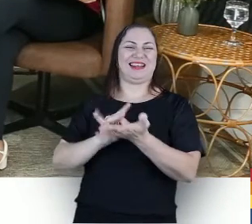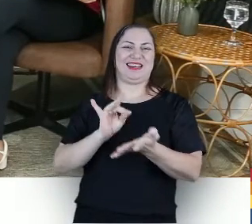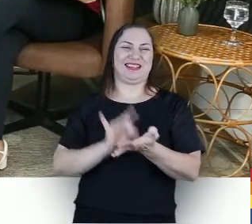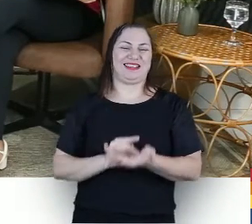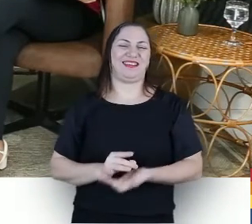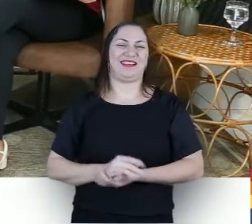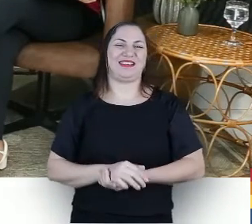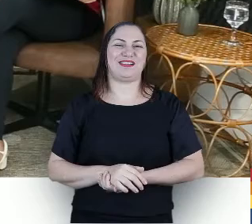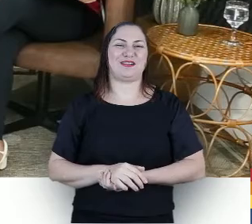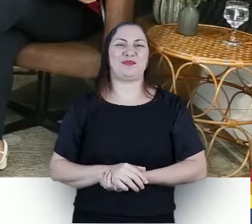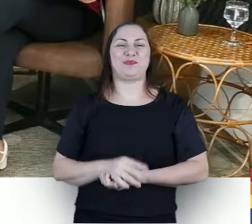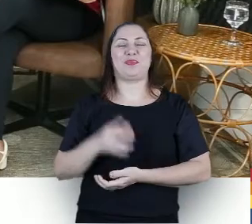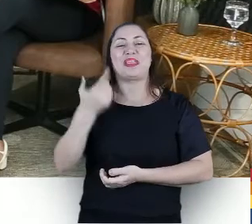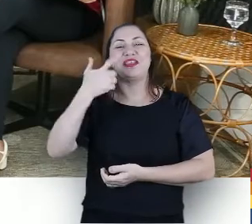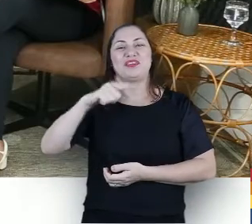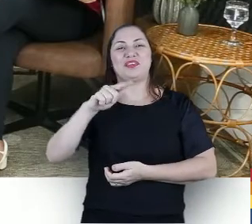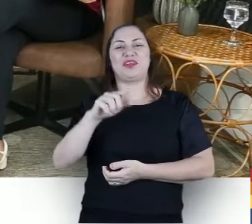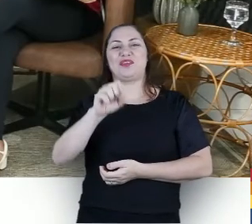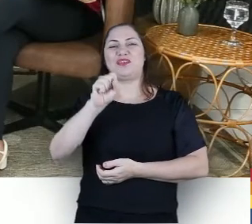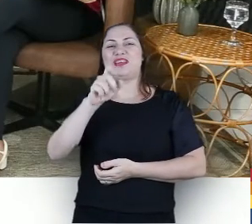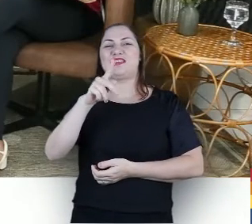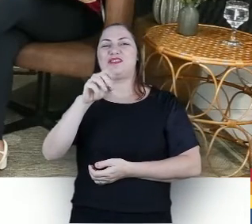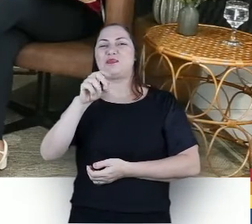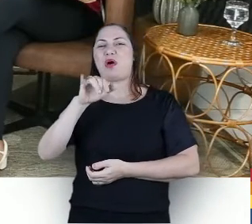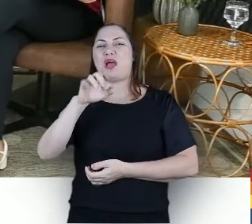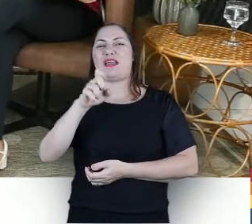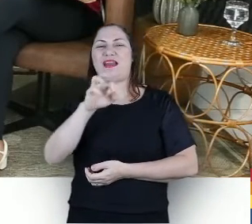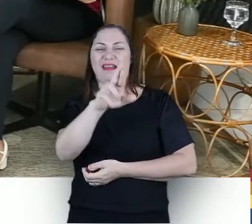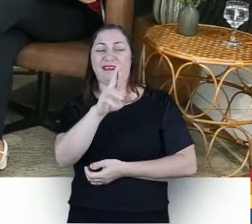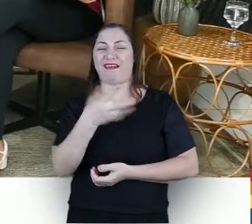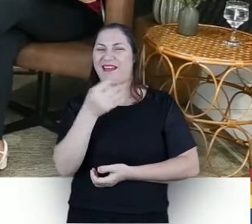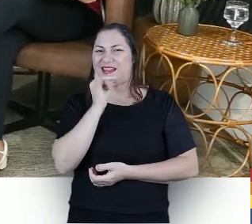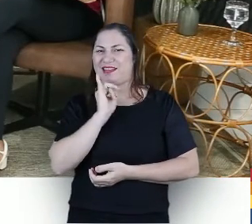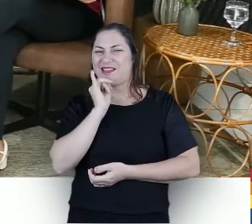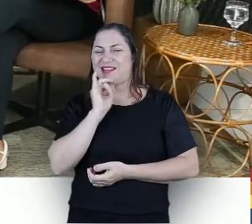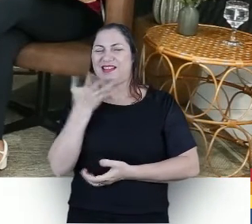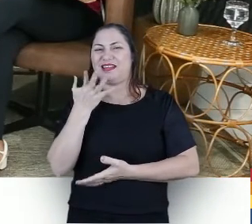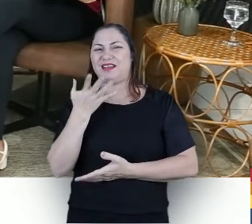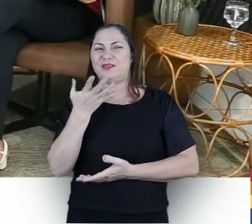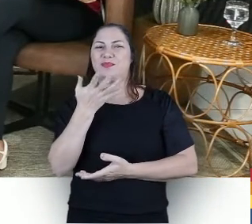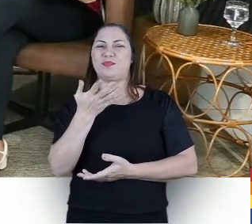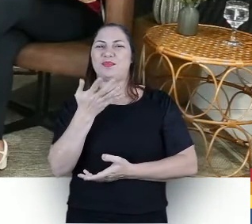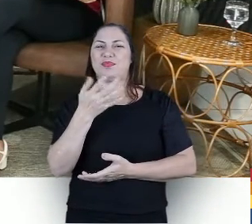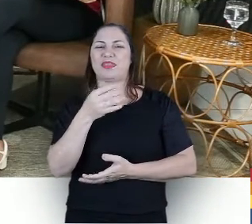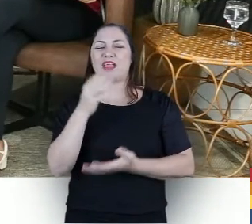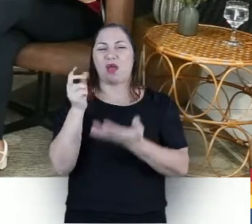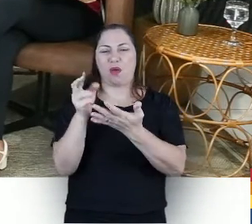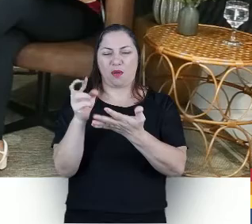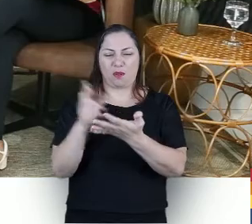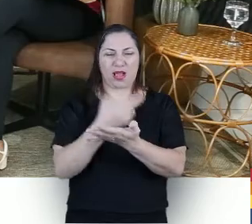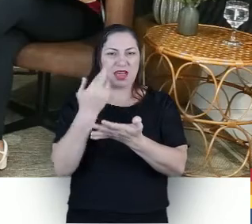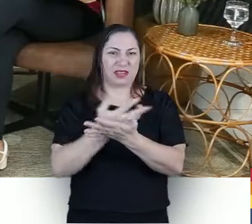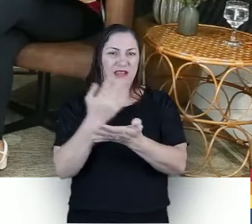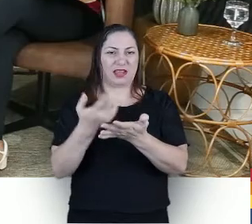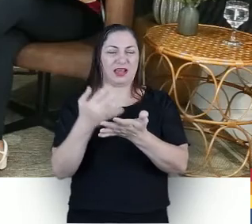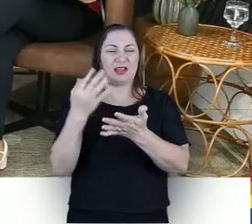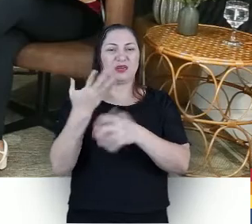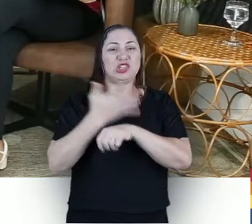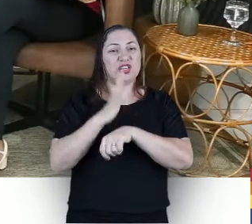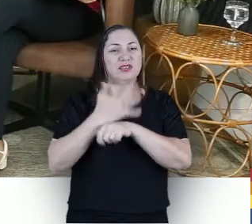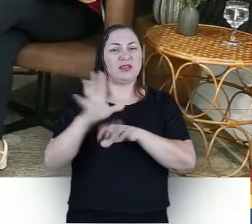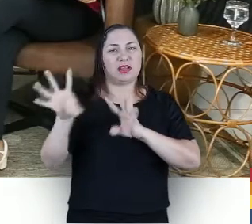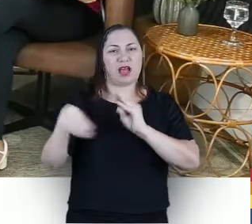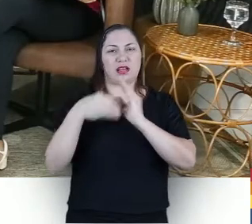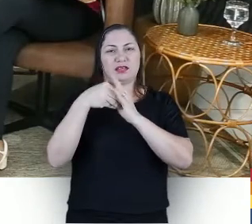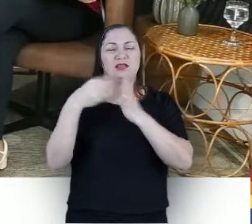gente está se esforçando ao máximo para produzir o máximo de materiais possíveis para ajudar vocês aí, né, nas suas práticas pedagógicas. E quando a gente recebe, a gente fica super feliz. Pois